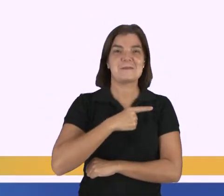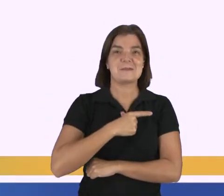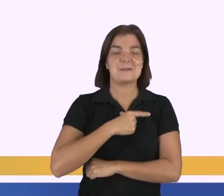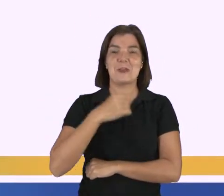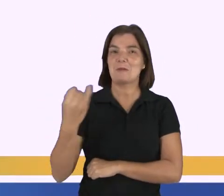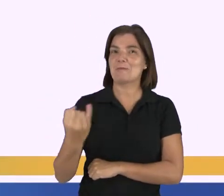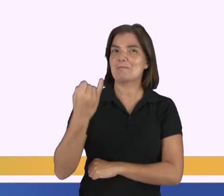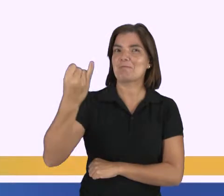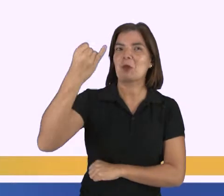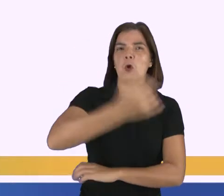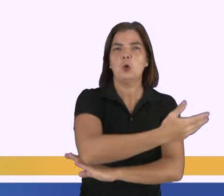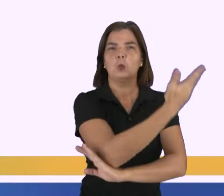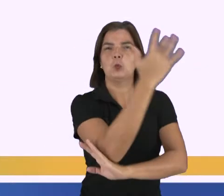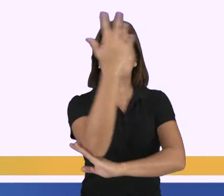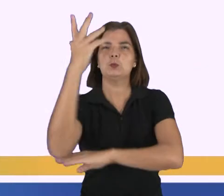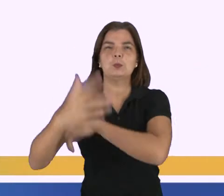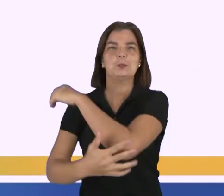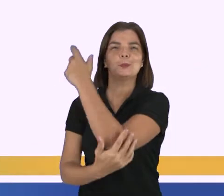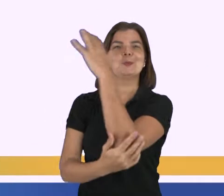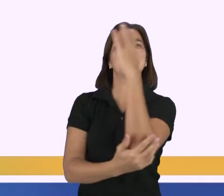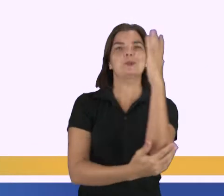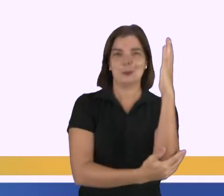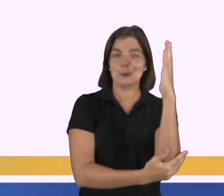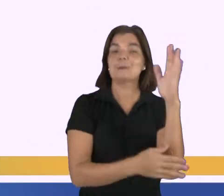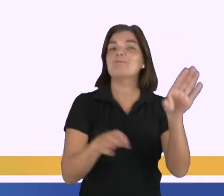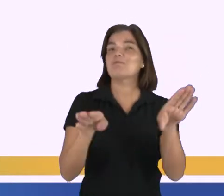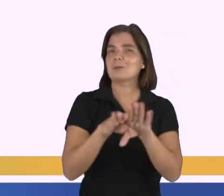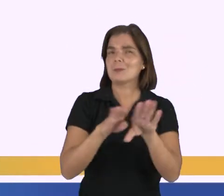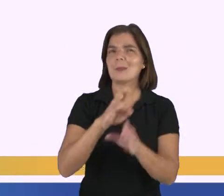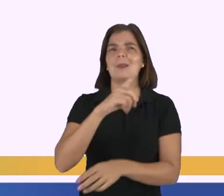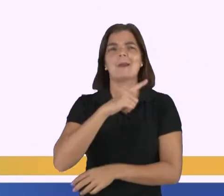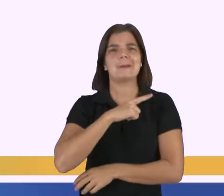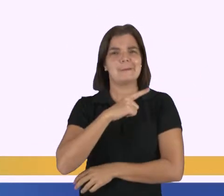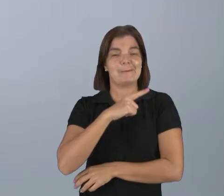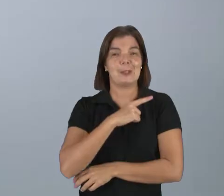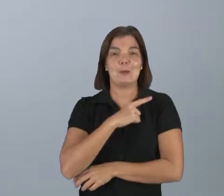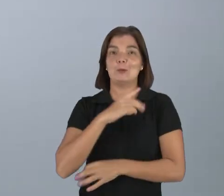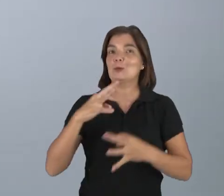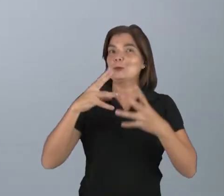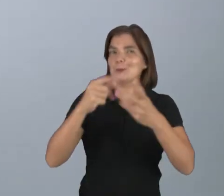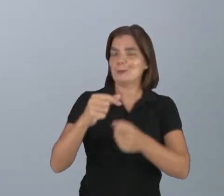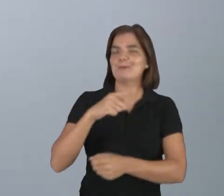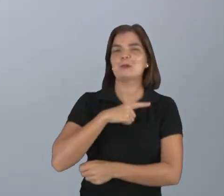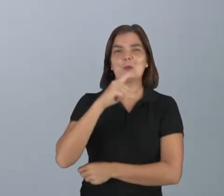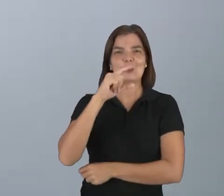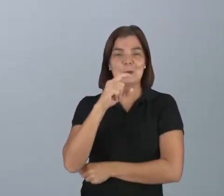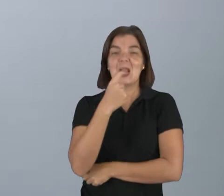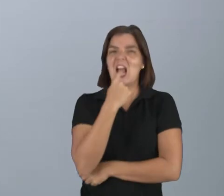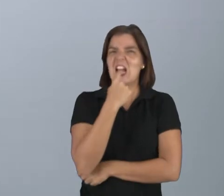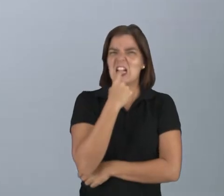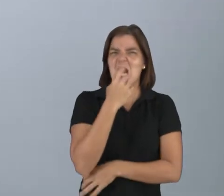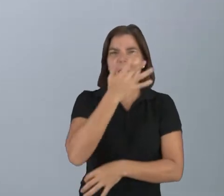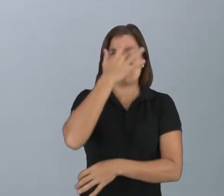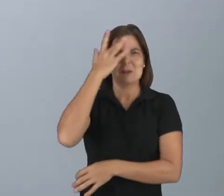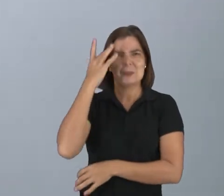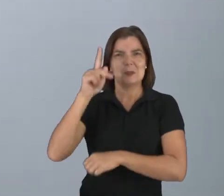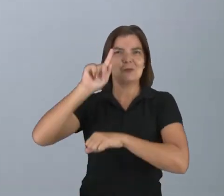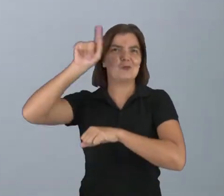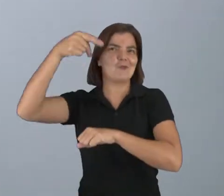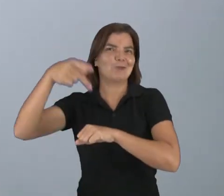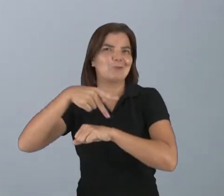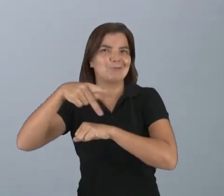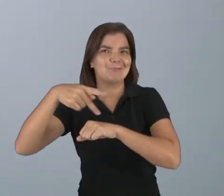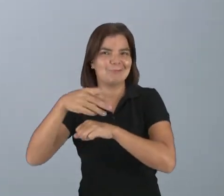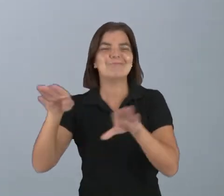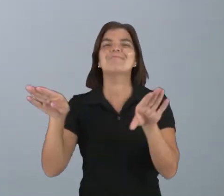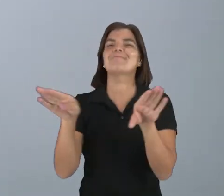ou biodiversidades do planeta. Então, de tudo nós temos um pouco. Isso é o que causa inveja para muita gente. Isso também, de certo